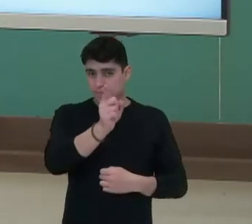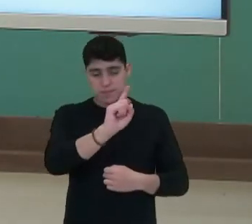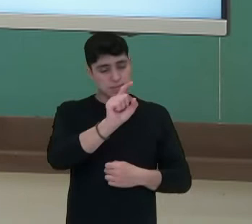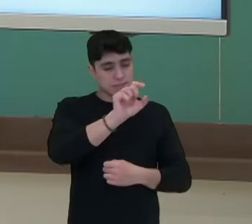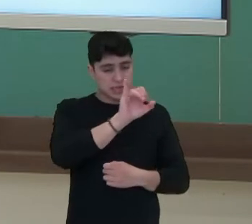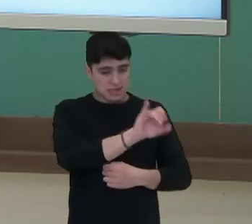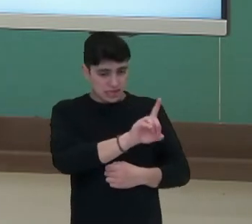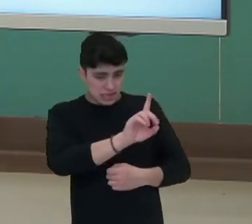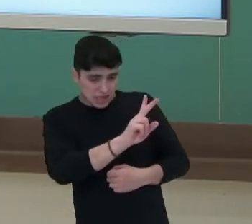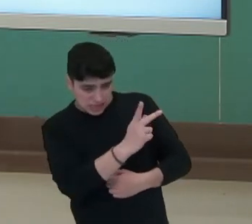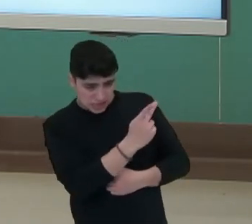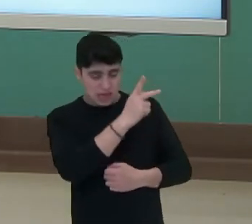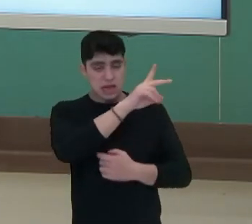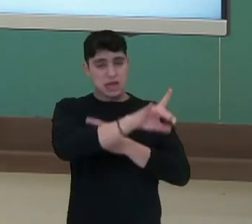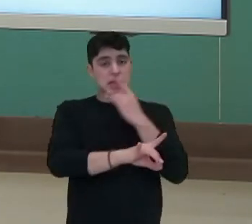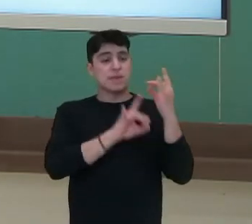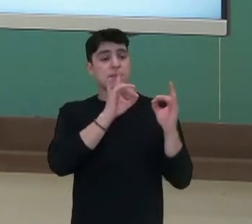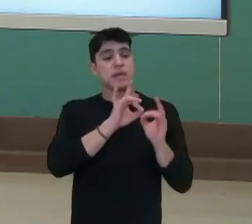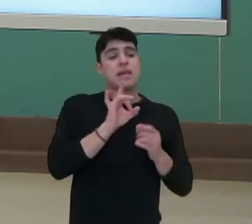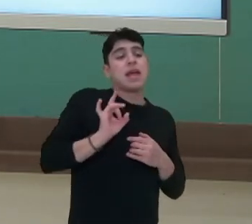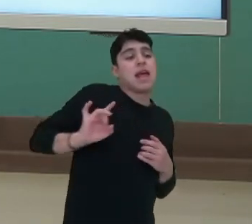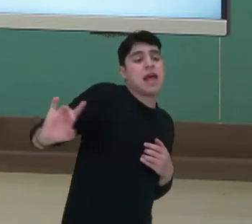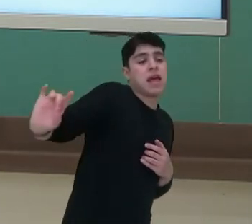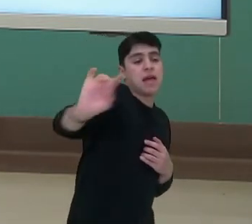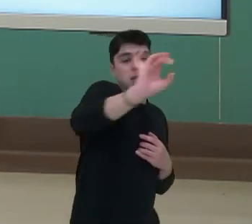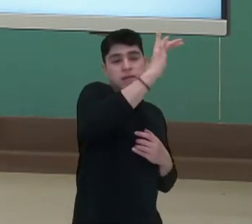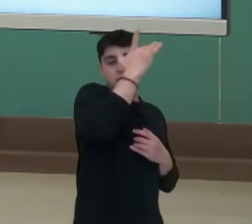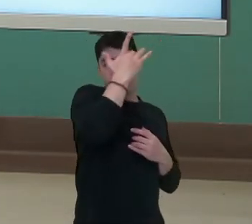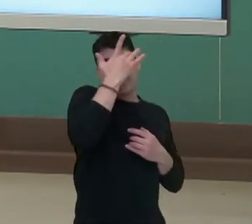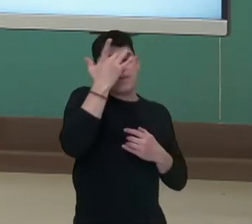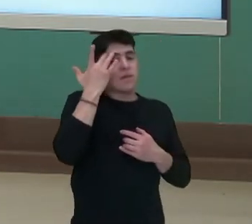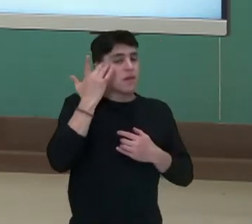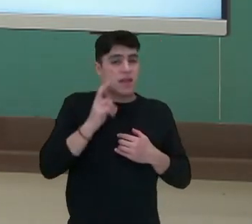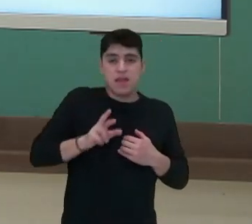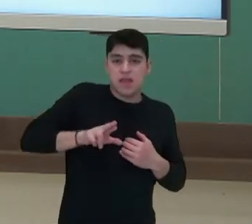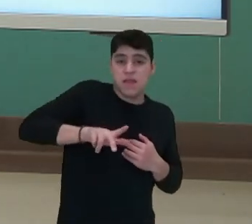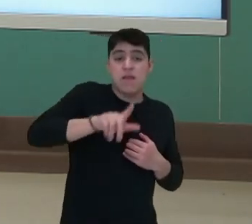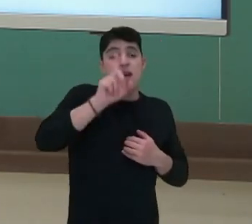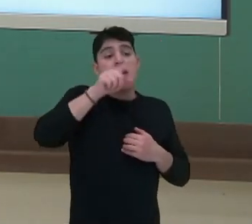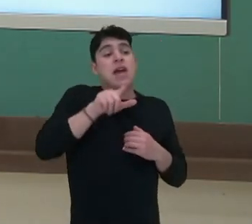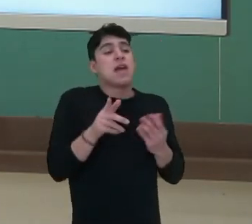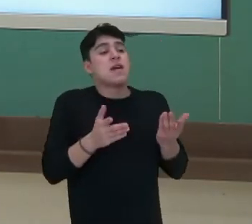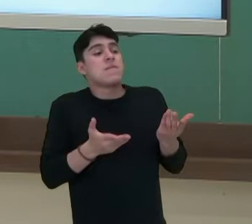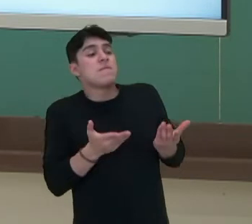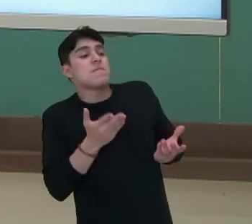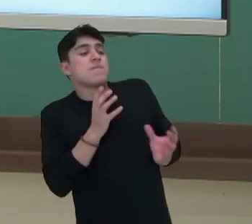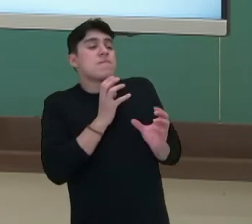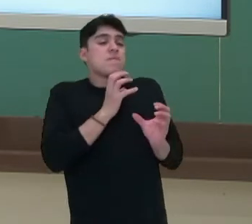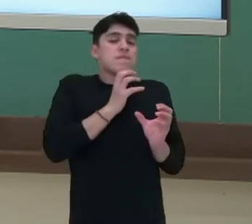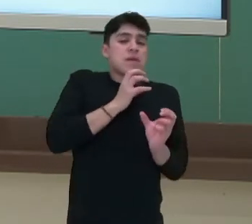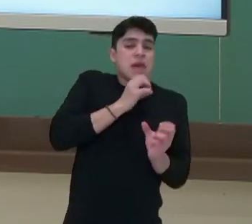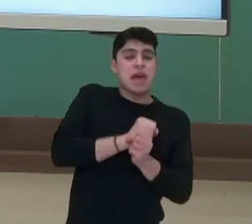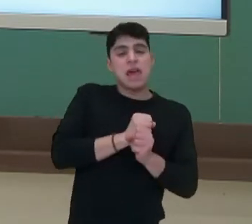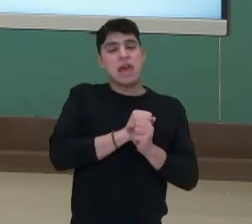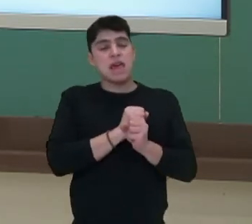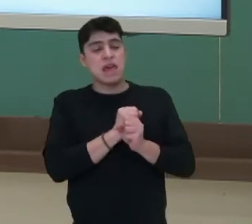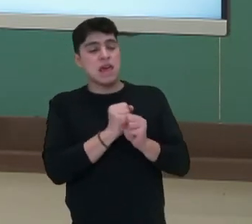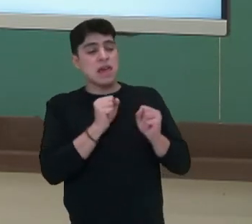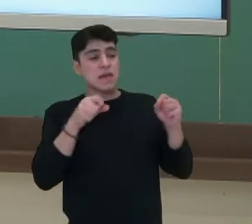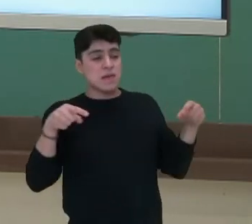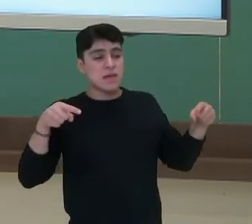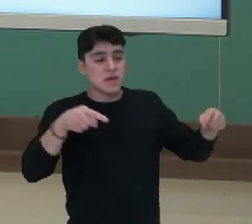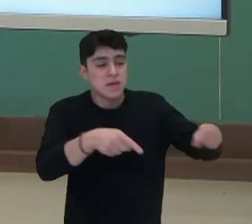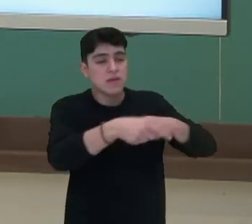humano específico das pessoas. Né? Ele é uma média mundial, no caso nacional, né? De um país, mas que